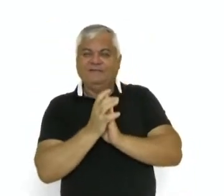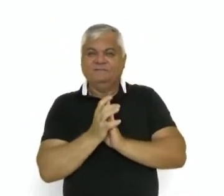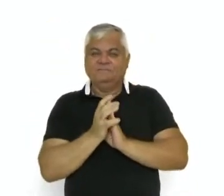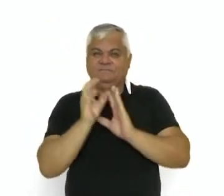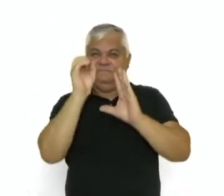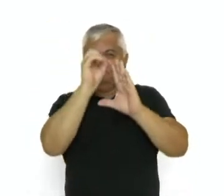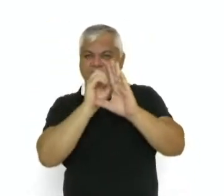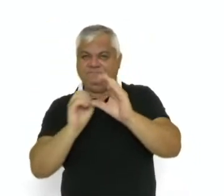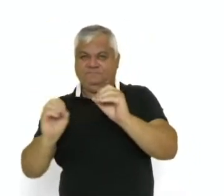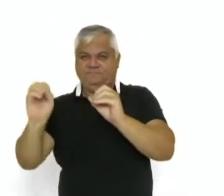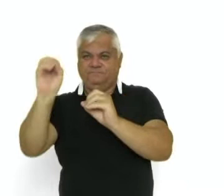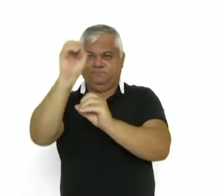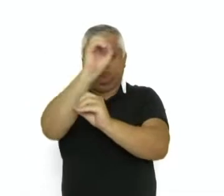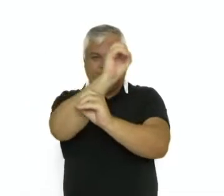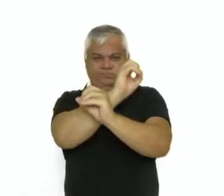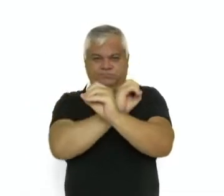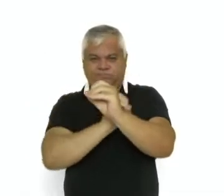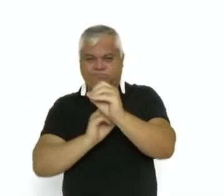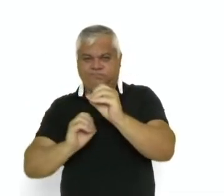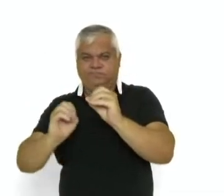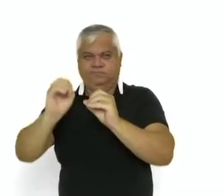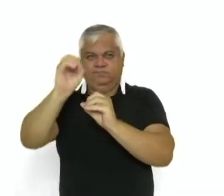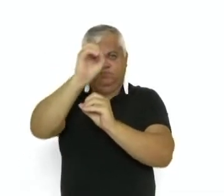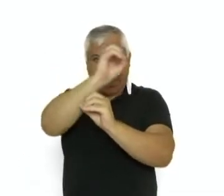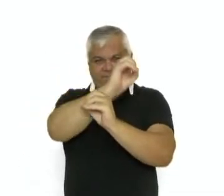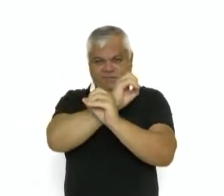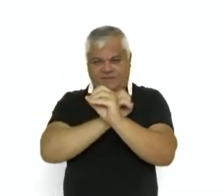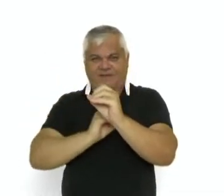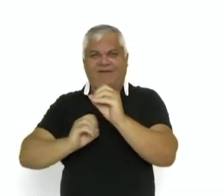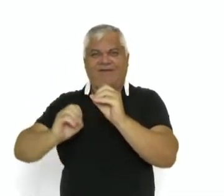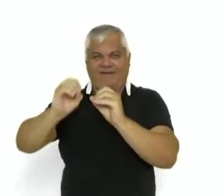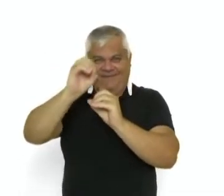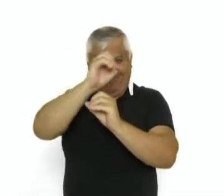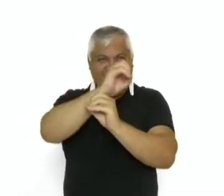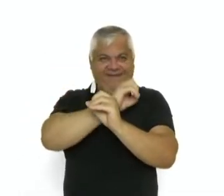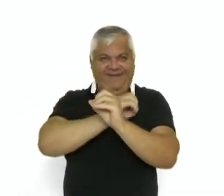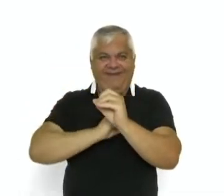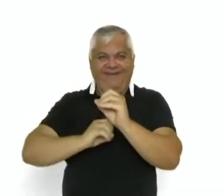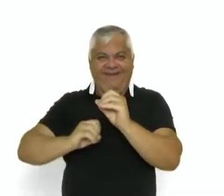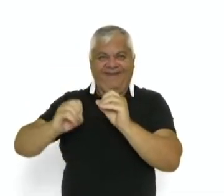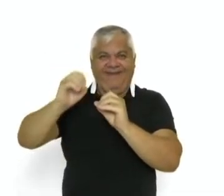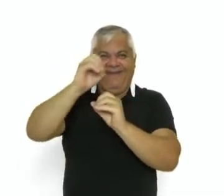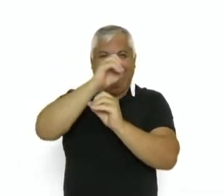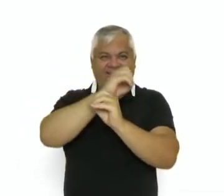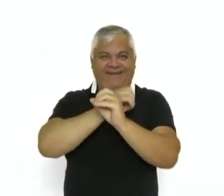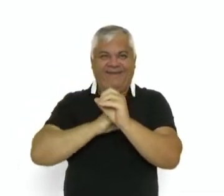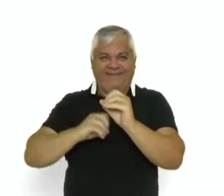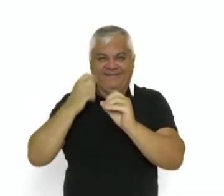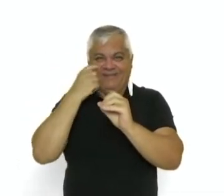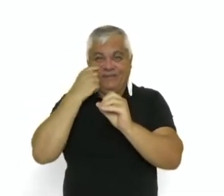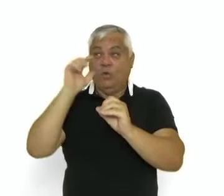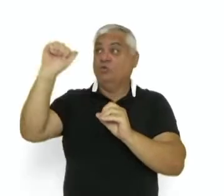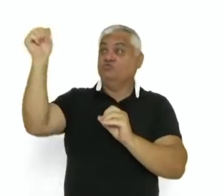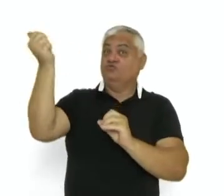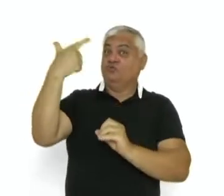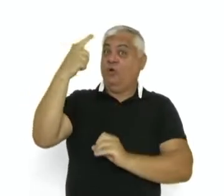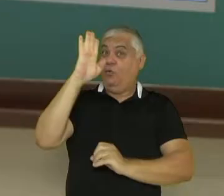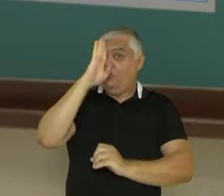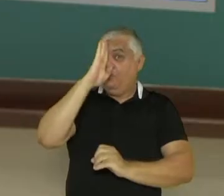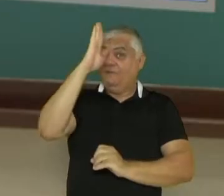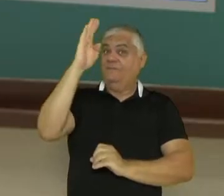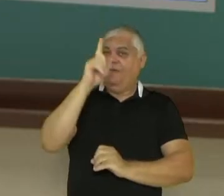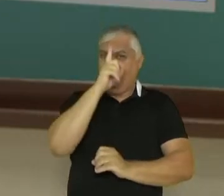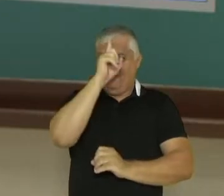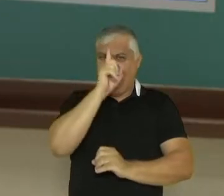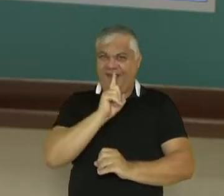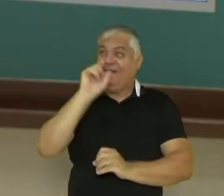proposto por o Copérnico, né? E do lado esquerdo nós temos o modelo proposto por Ptolomeu, né? Uma coisa interessante